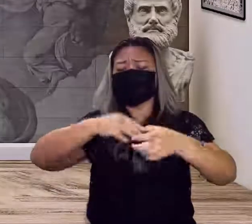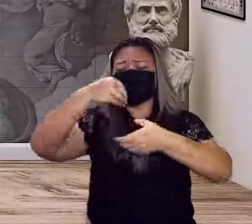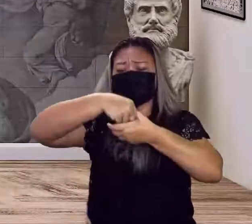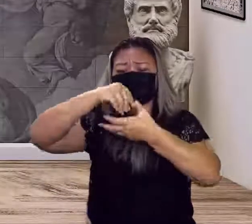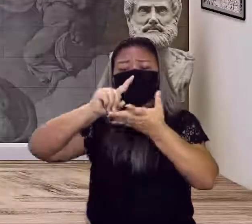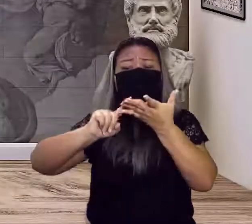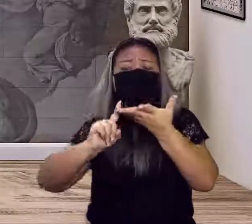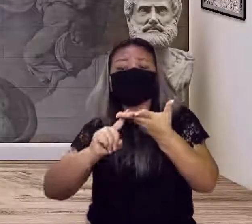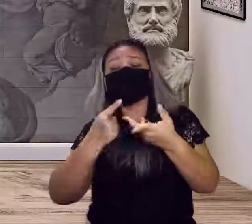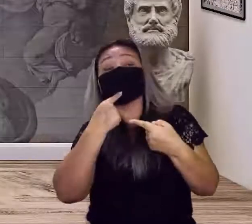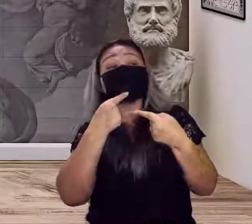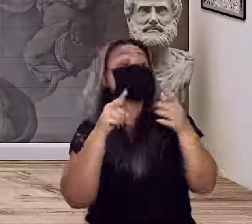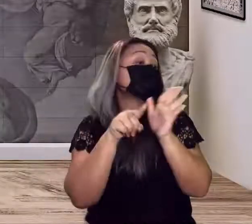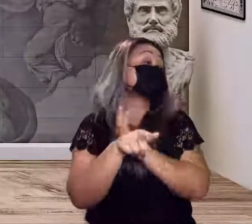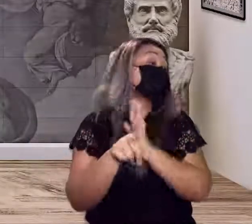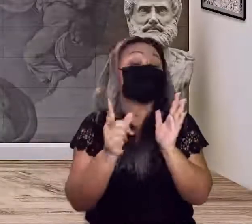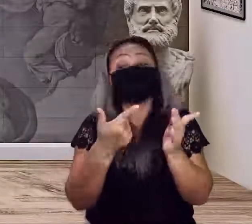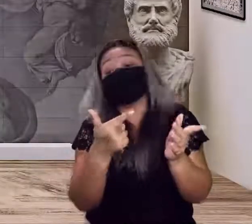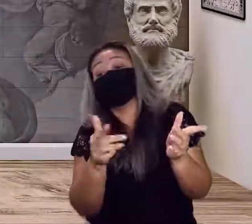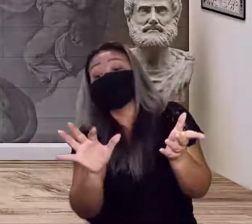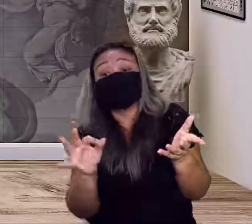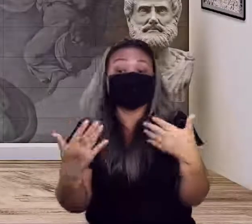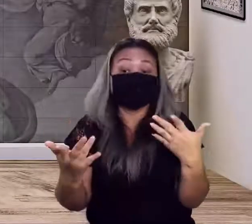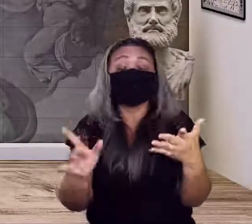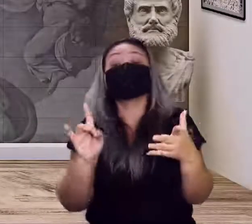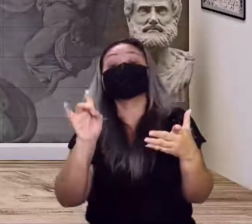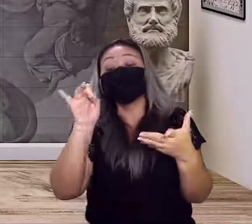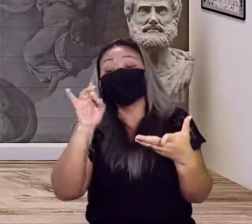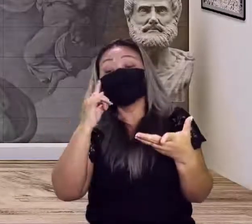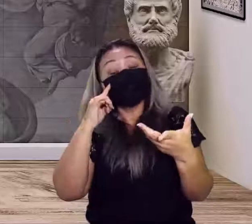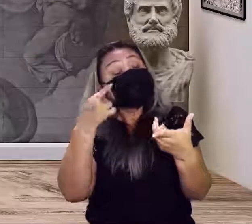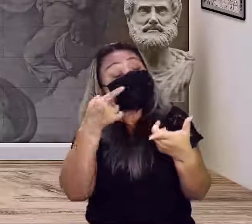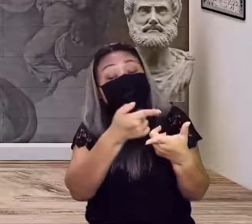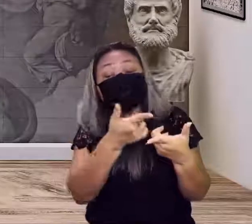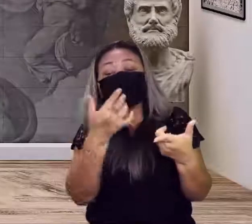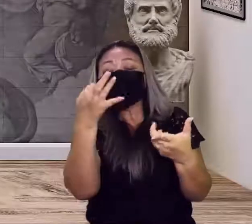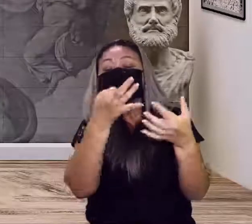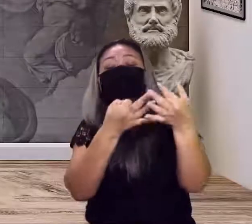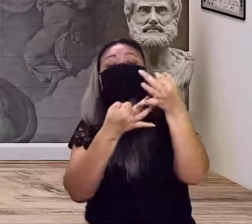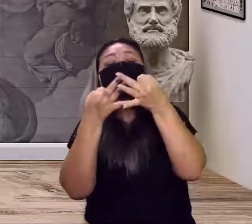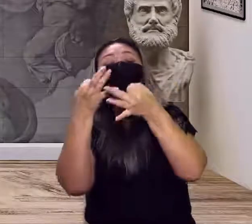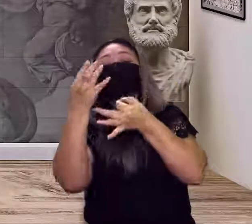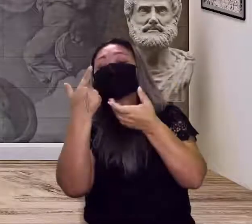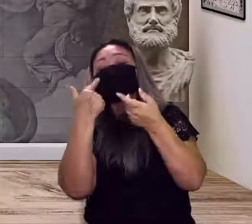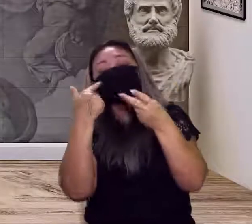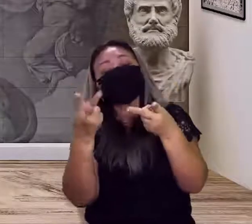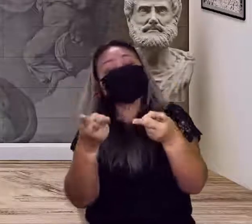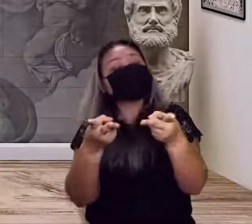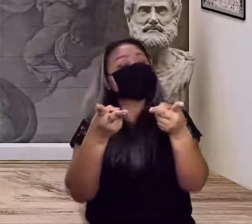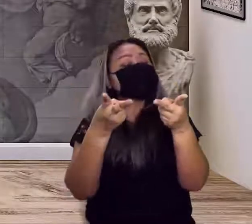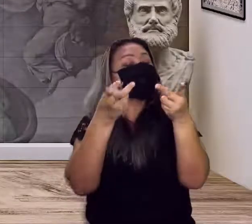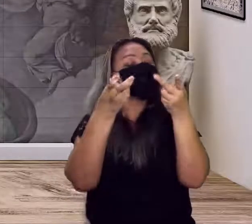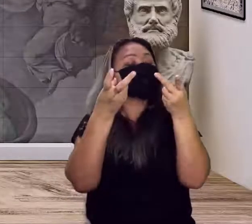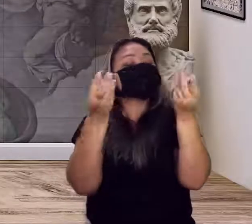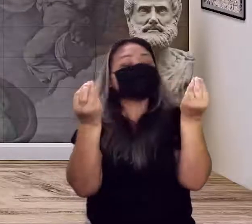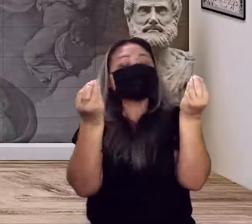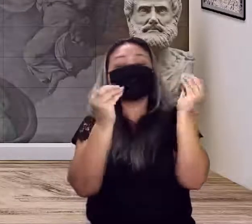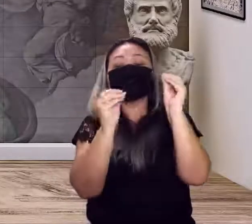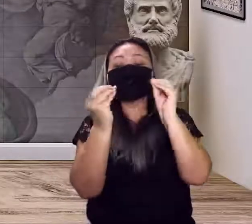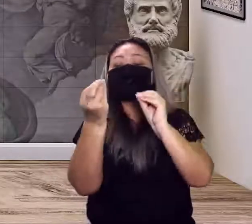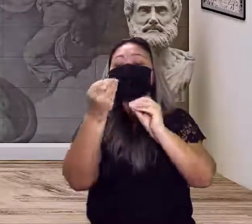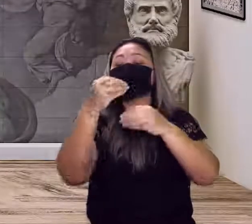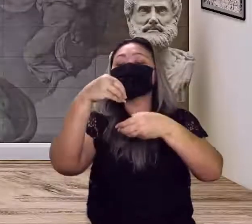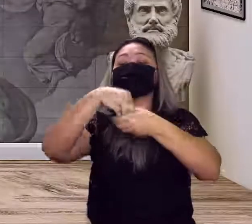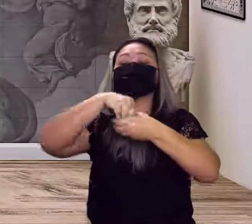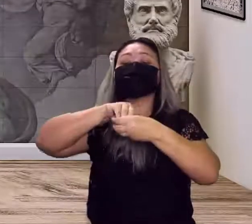ficar questionando, dizendo que o mito não... Mas é lindo você perceber que constitui a nossa